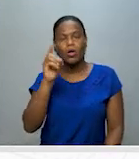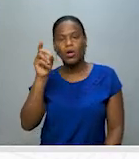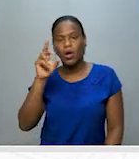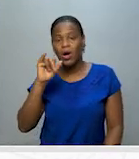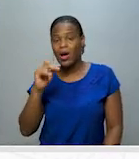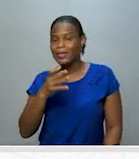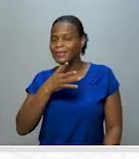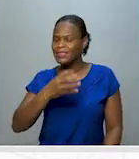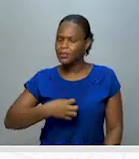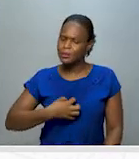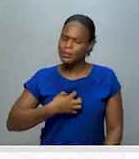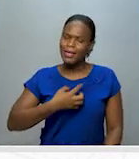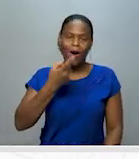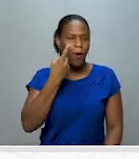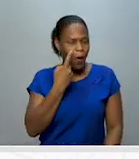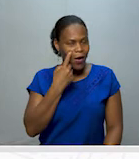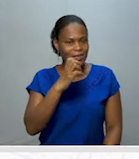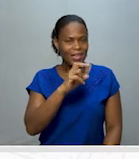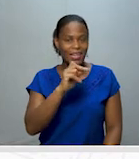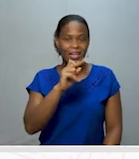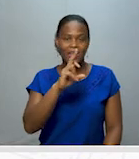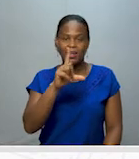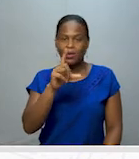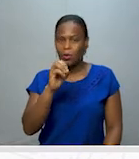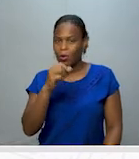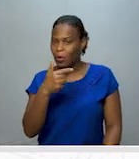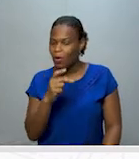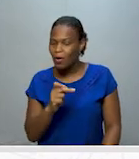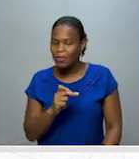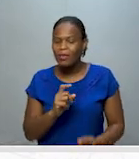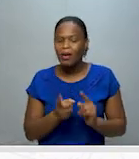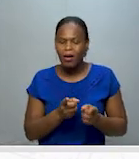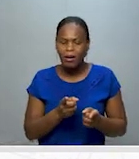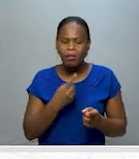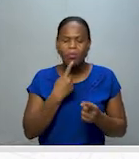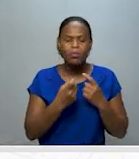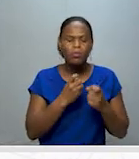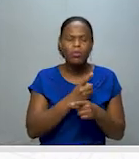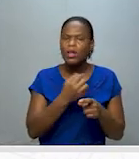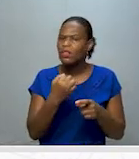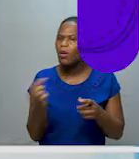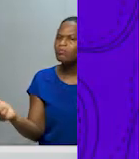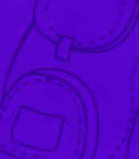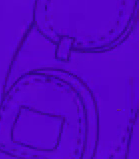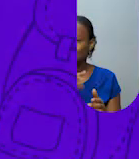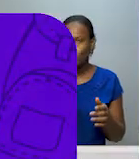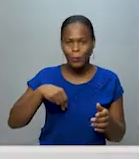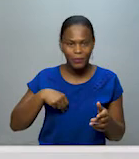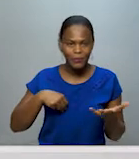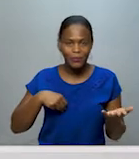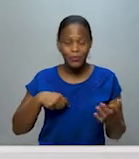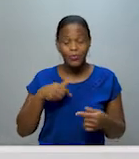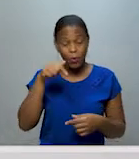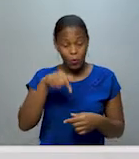desejava muito conhecer Carlota e perguntou por que não a levei comigo.